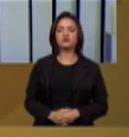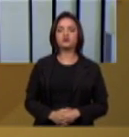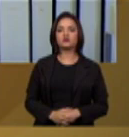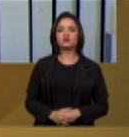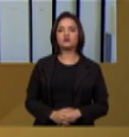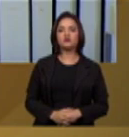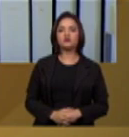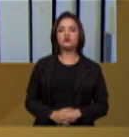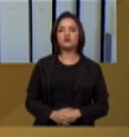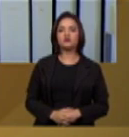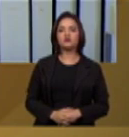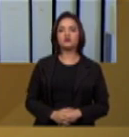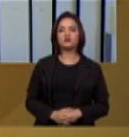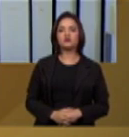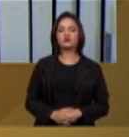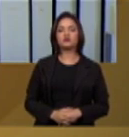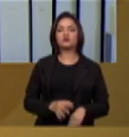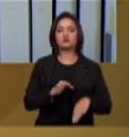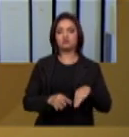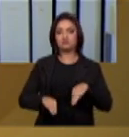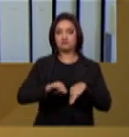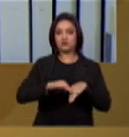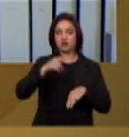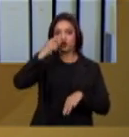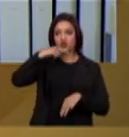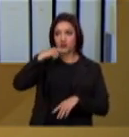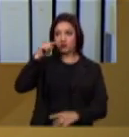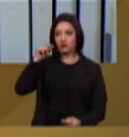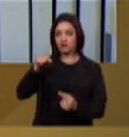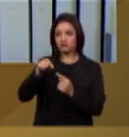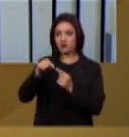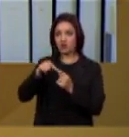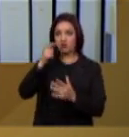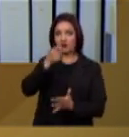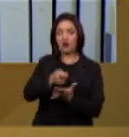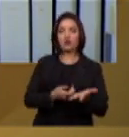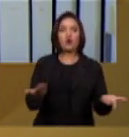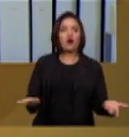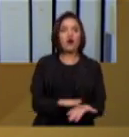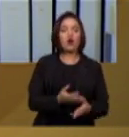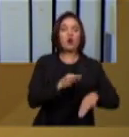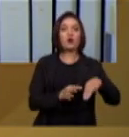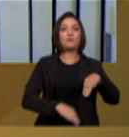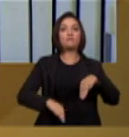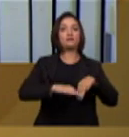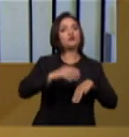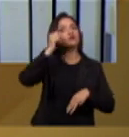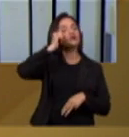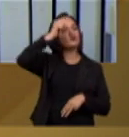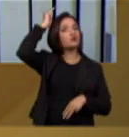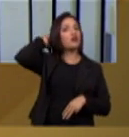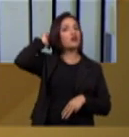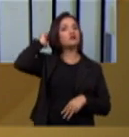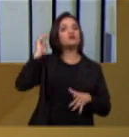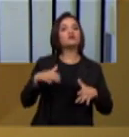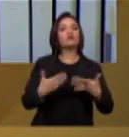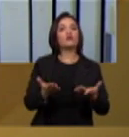O ministro Gilmar Mendes acompanha o relator. Como voto, o ministro Alexandre de Moraes.